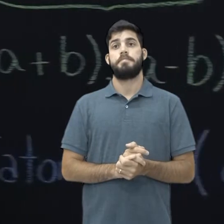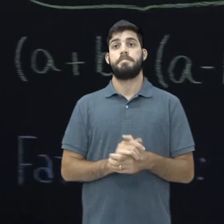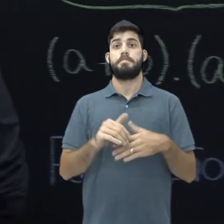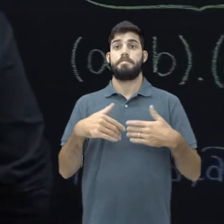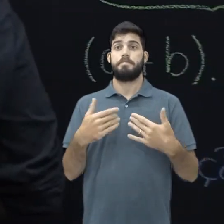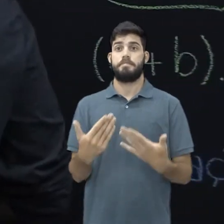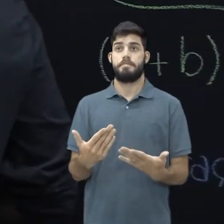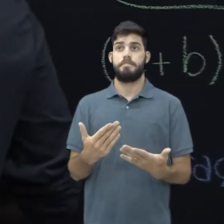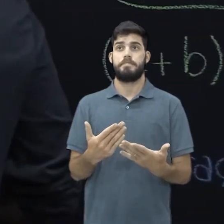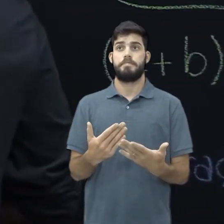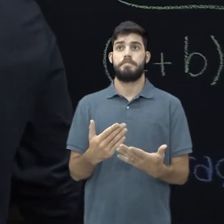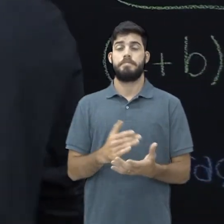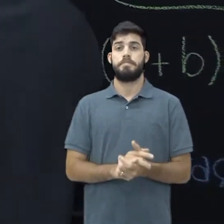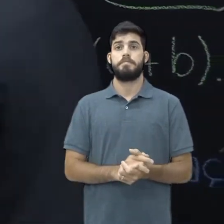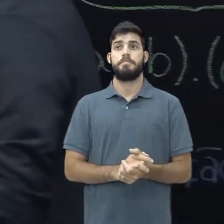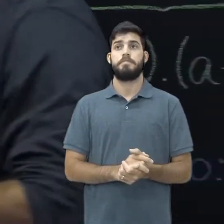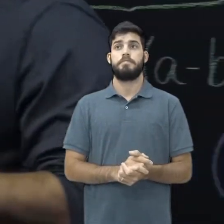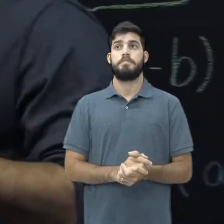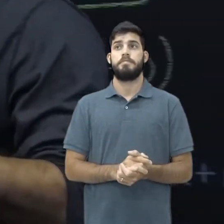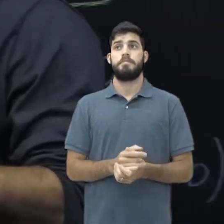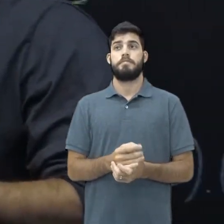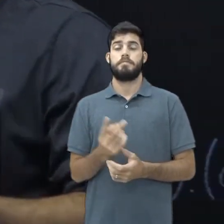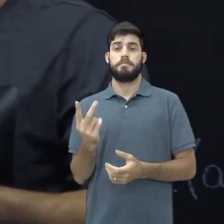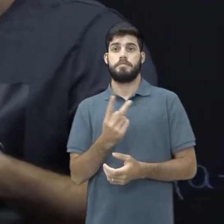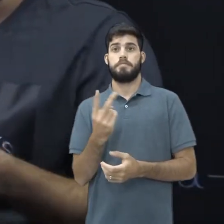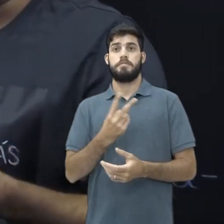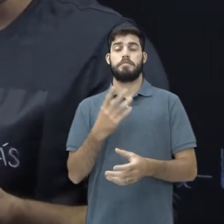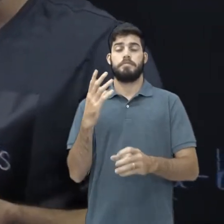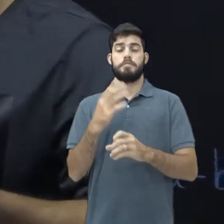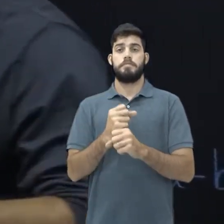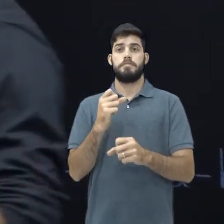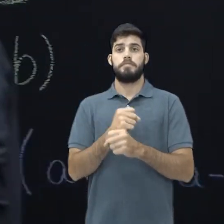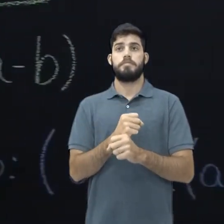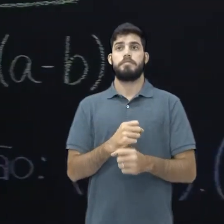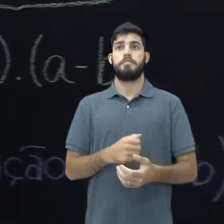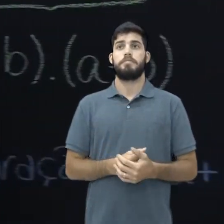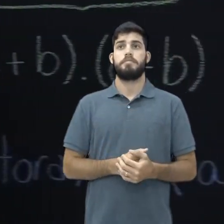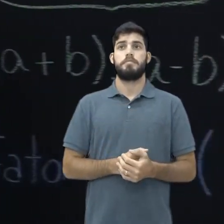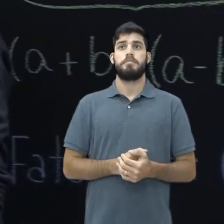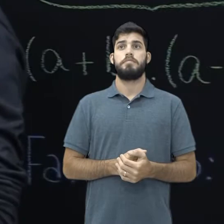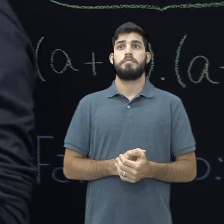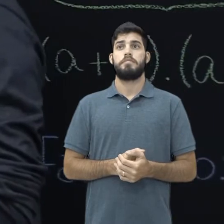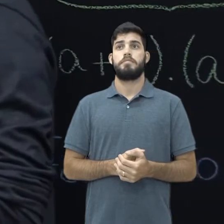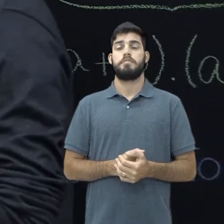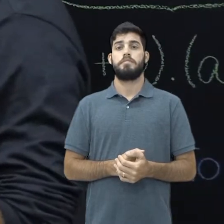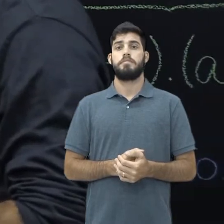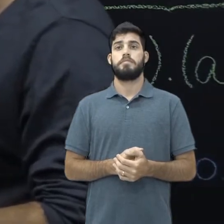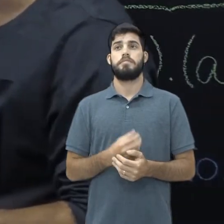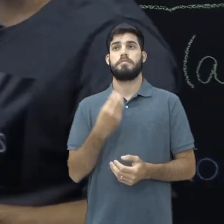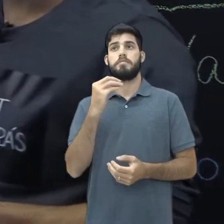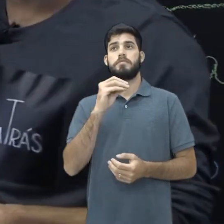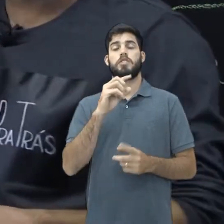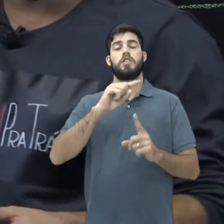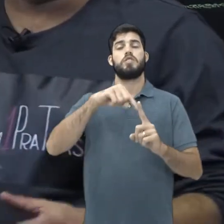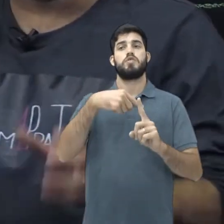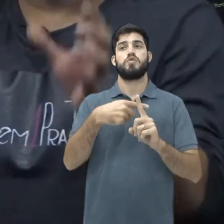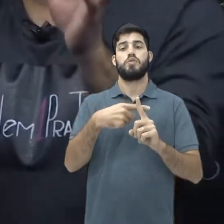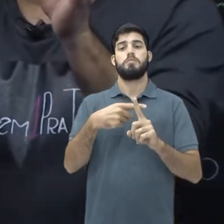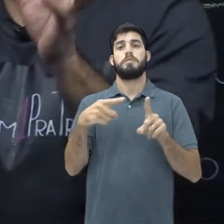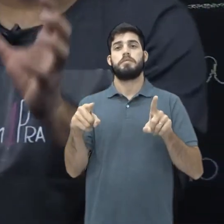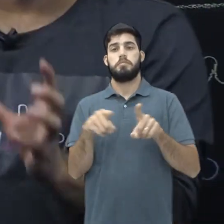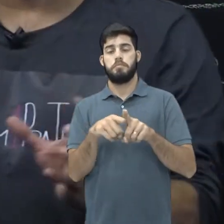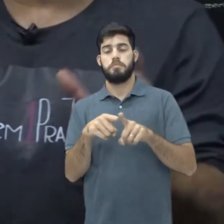assim, então, eu vou pegar esses dois resultados dessas raízes e colocá-los em soma e em